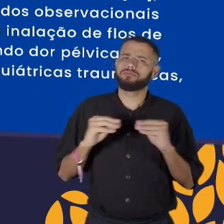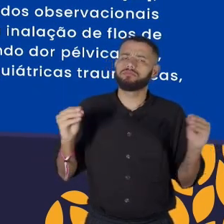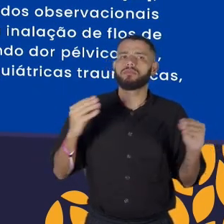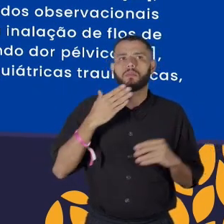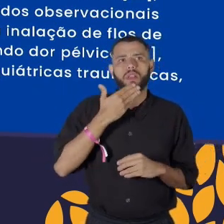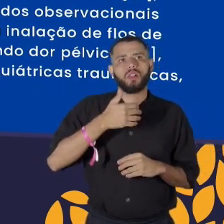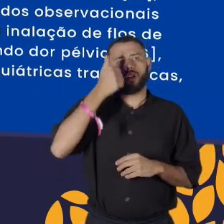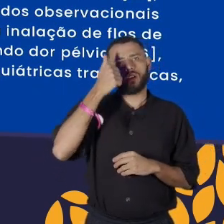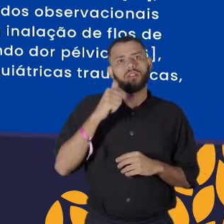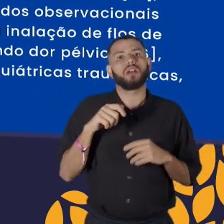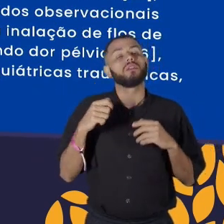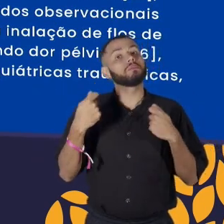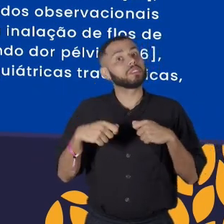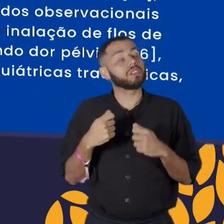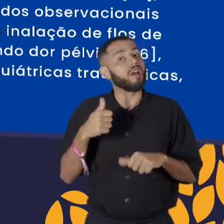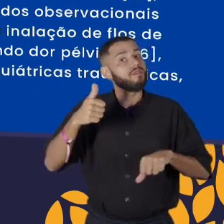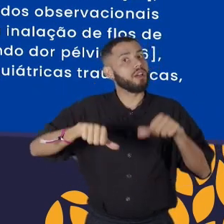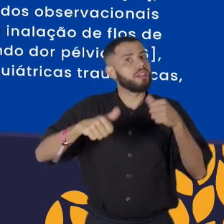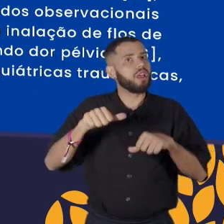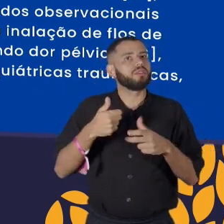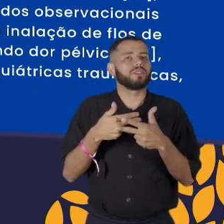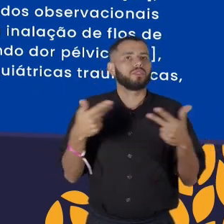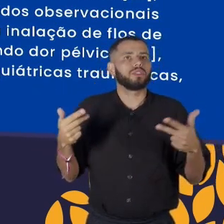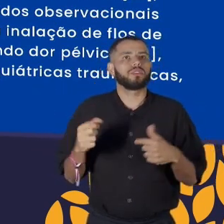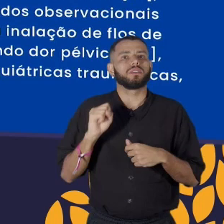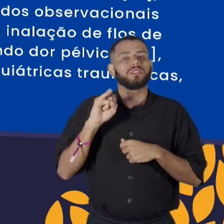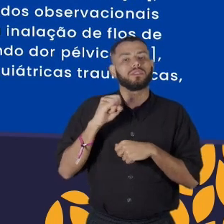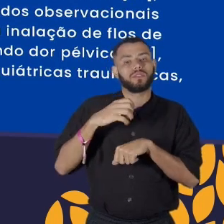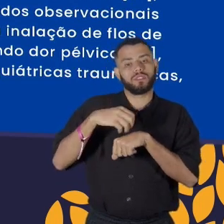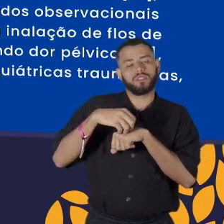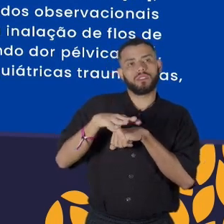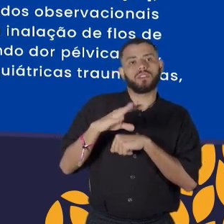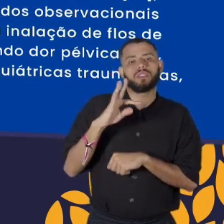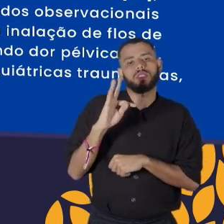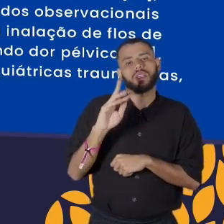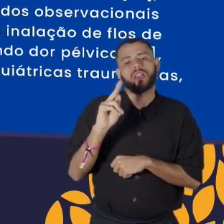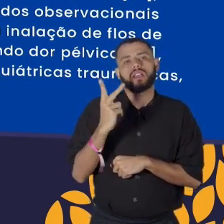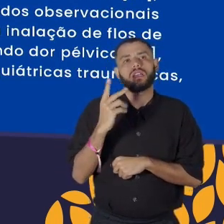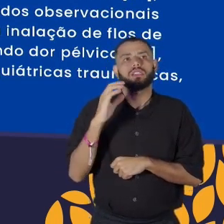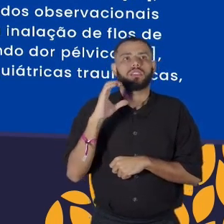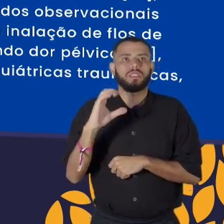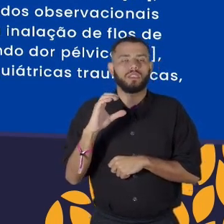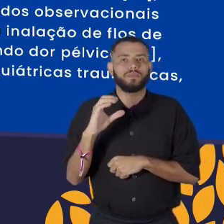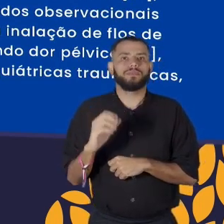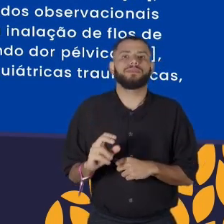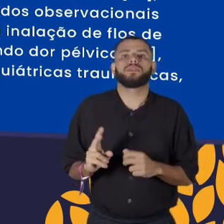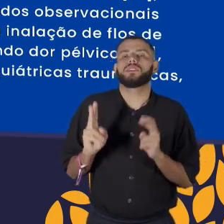na hora de indicar. Se vai indicar uma flor de THC, aqueles mesmos